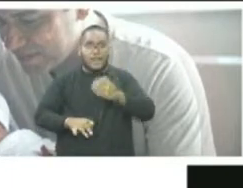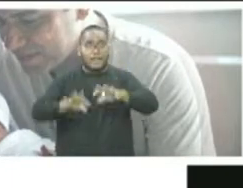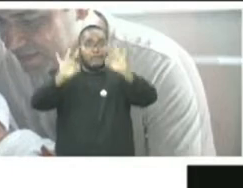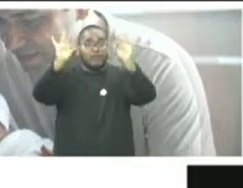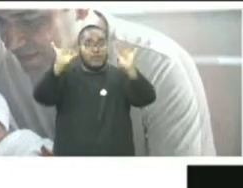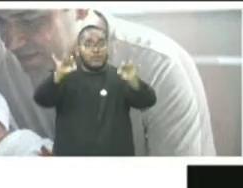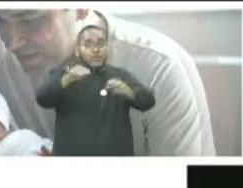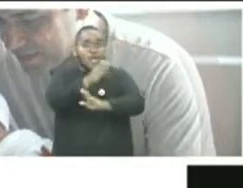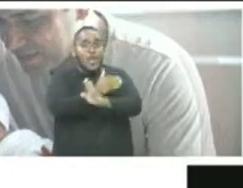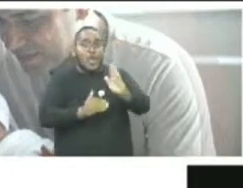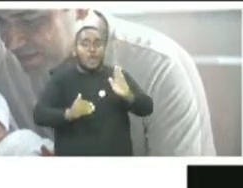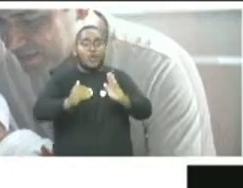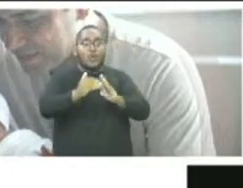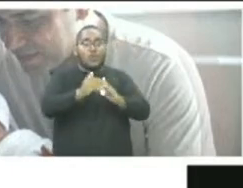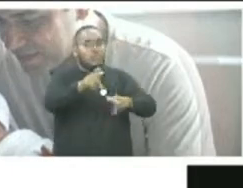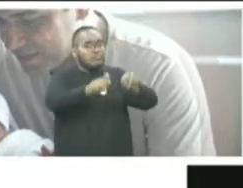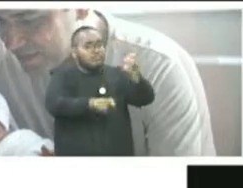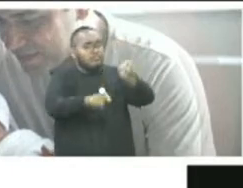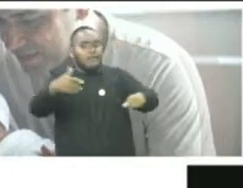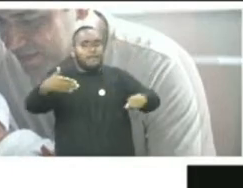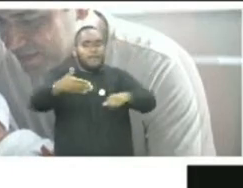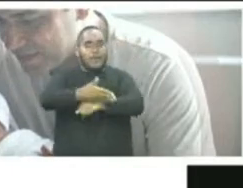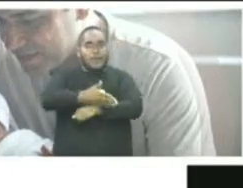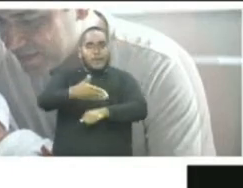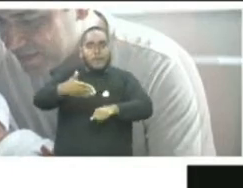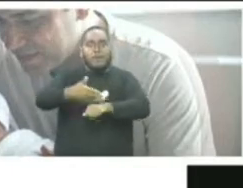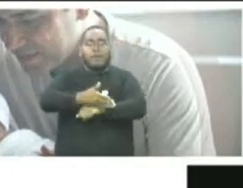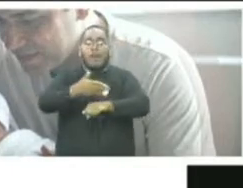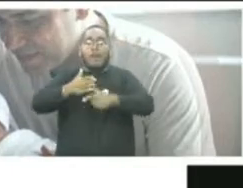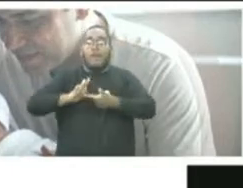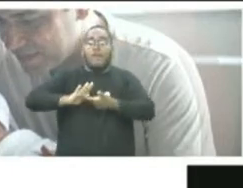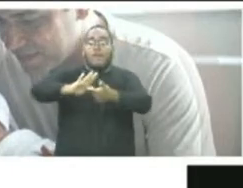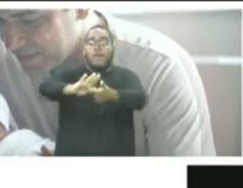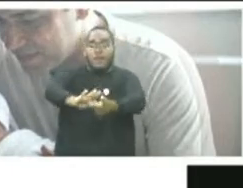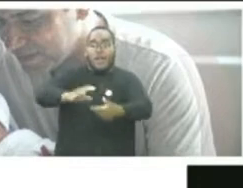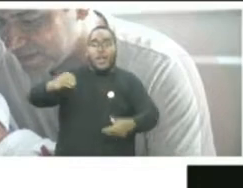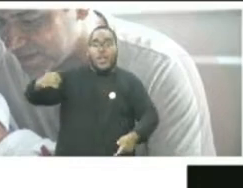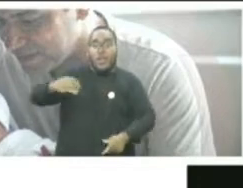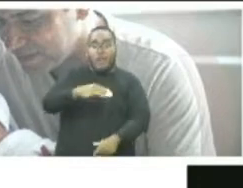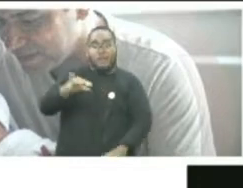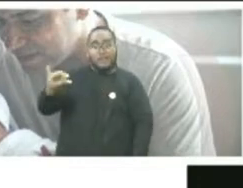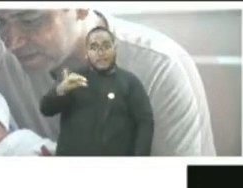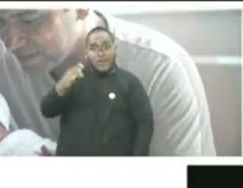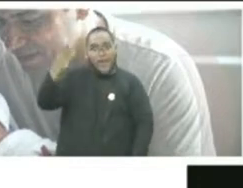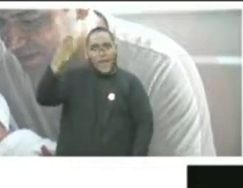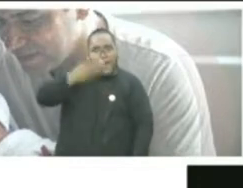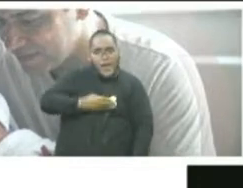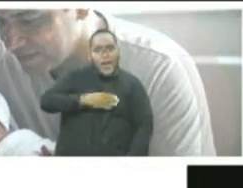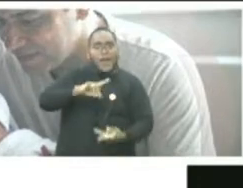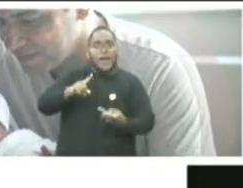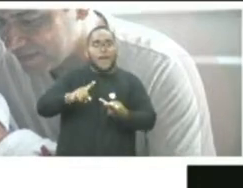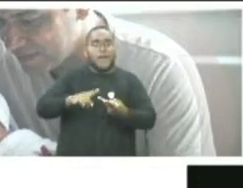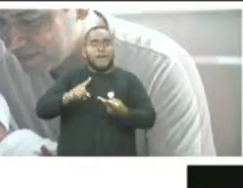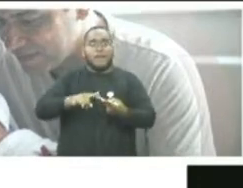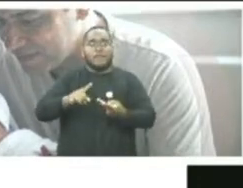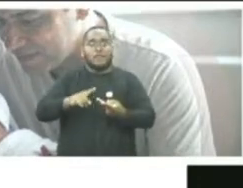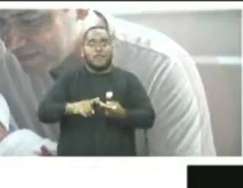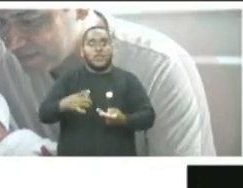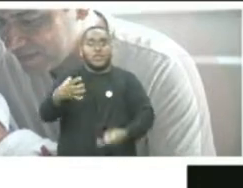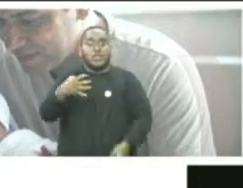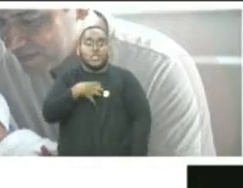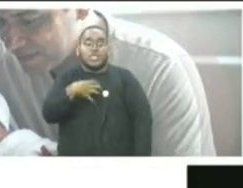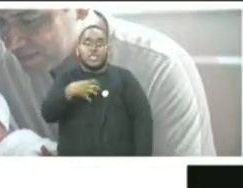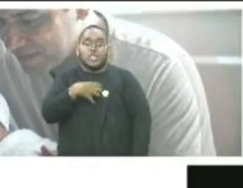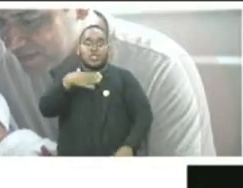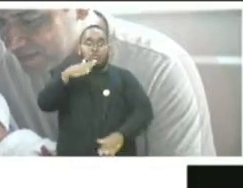as mais novas evidências e os novos modos de fazer o cuidado canguru,